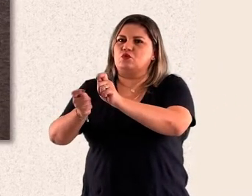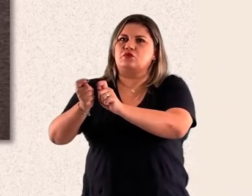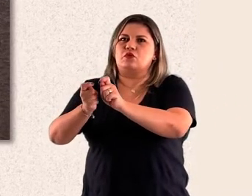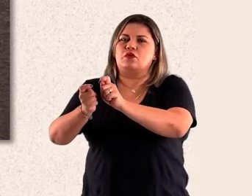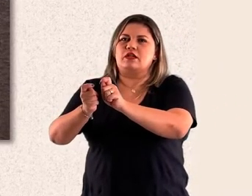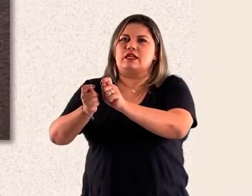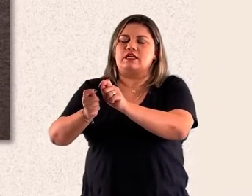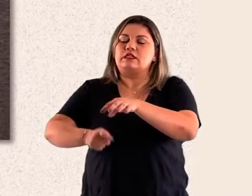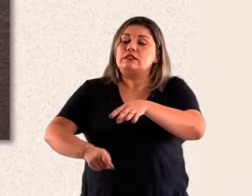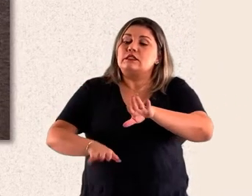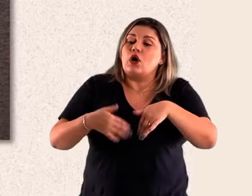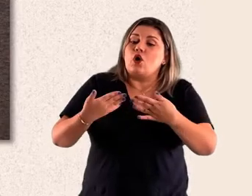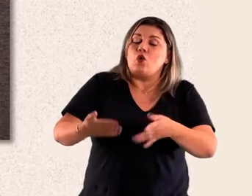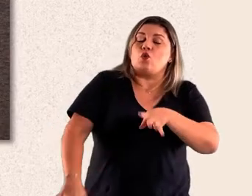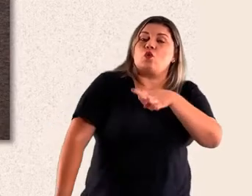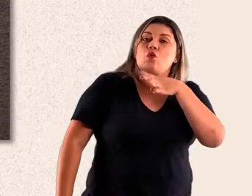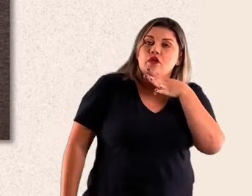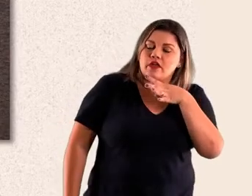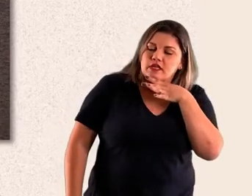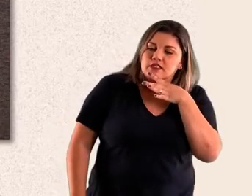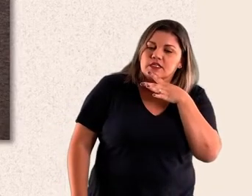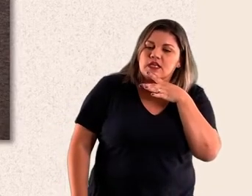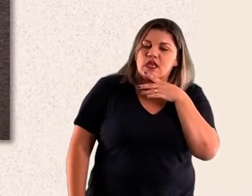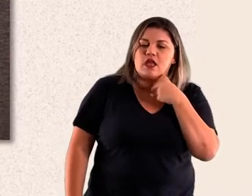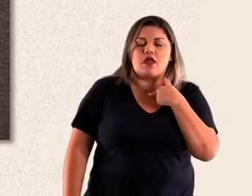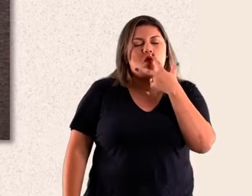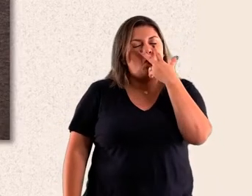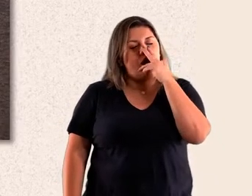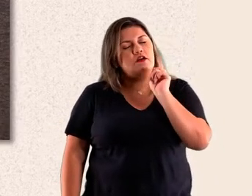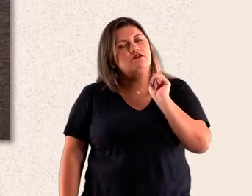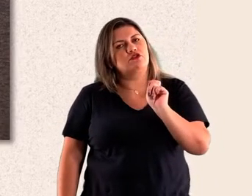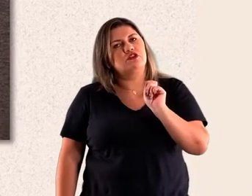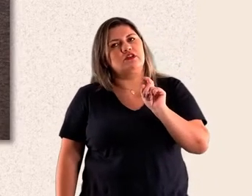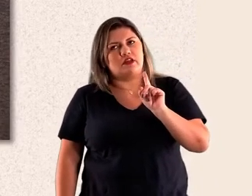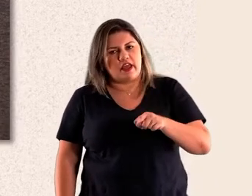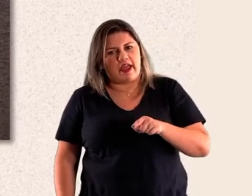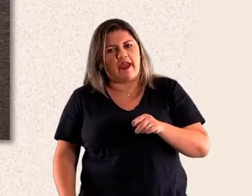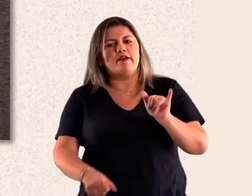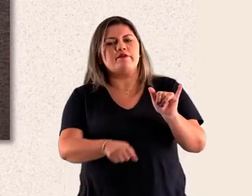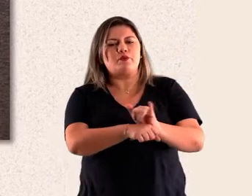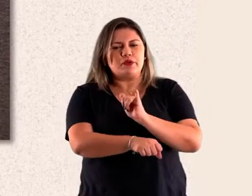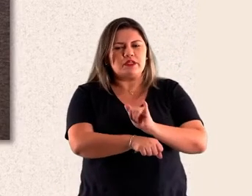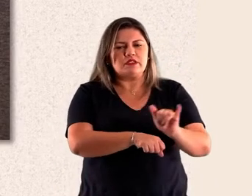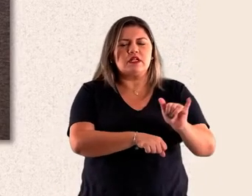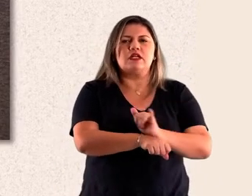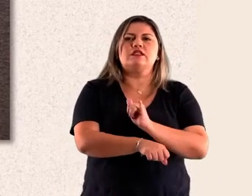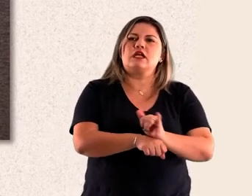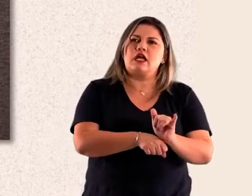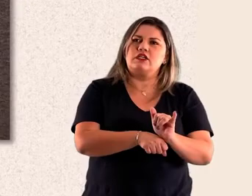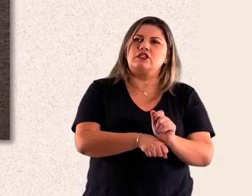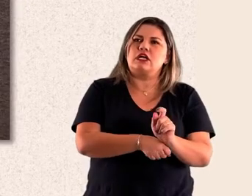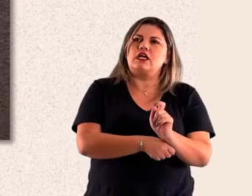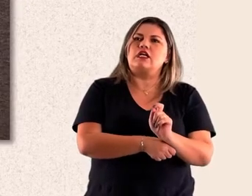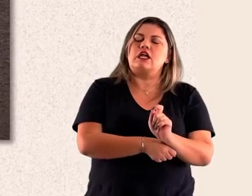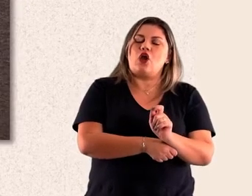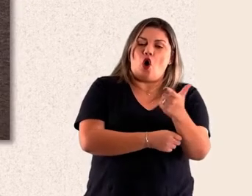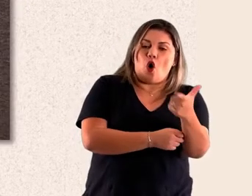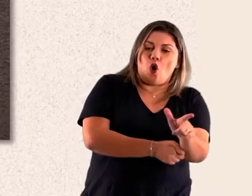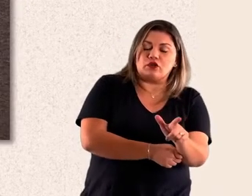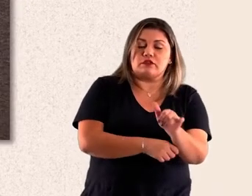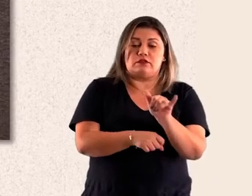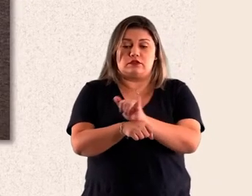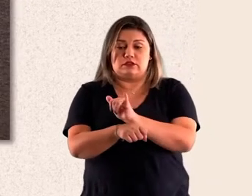eu acho que essa pode ser uma uma estratégia e acho que a outra estratégia